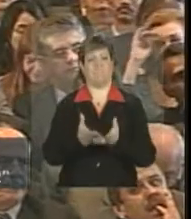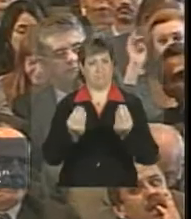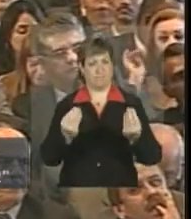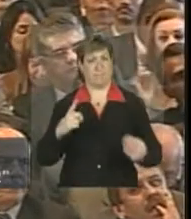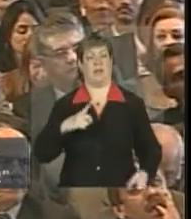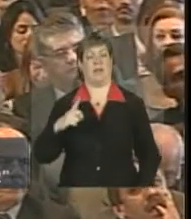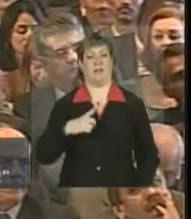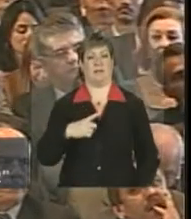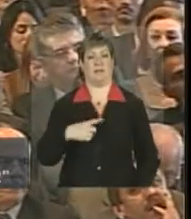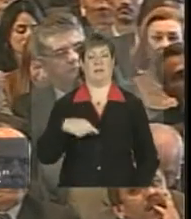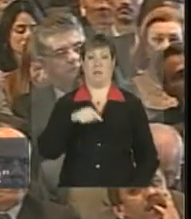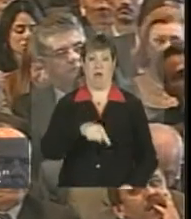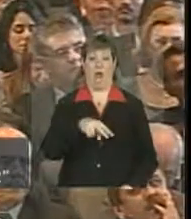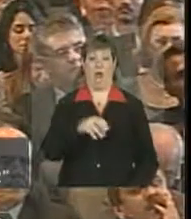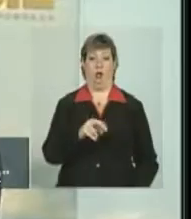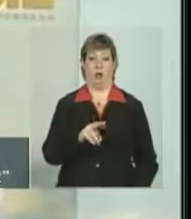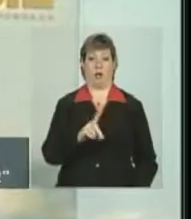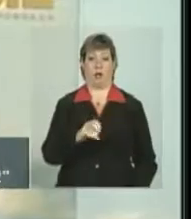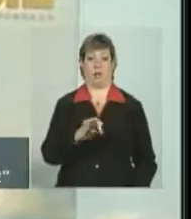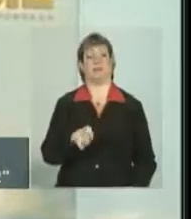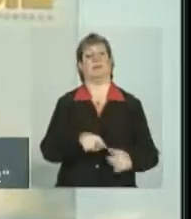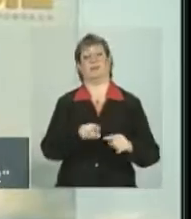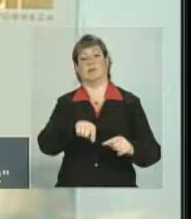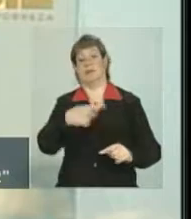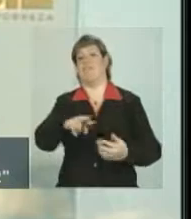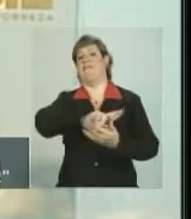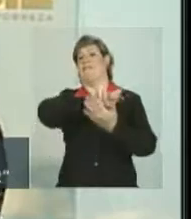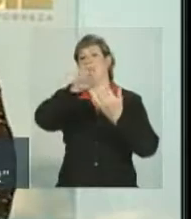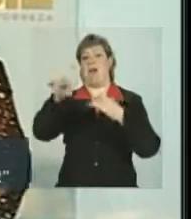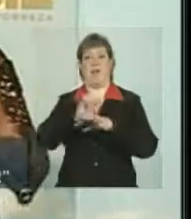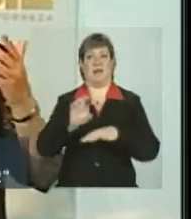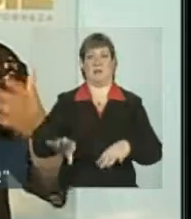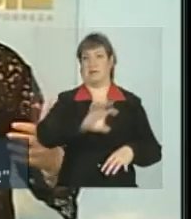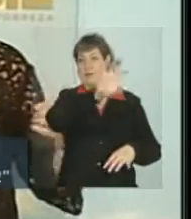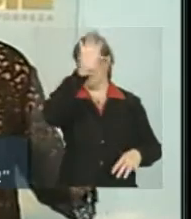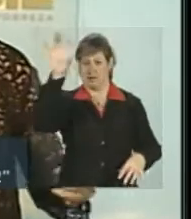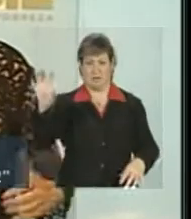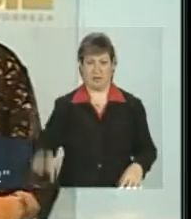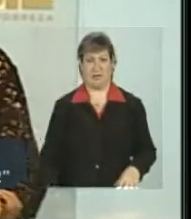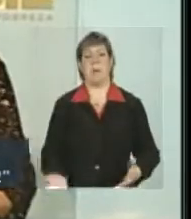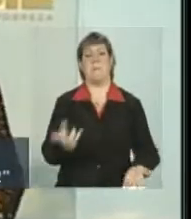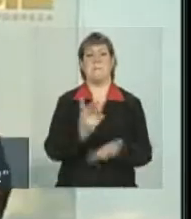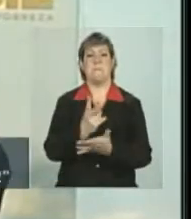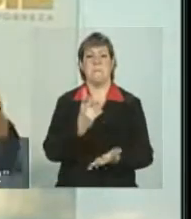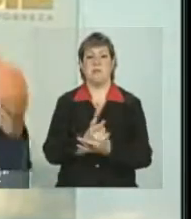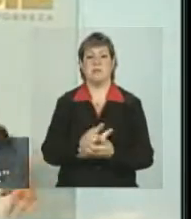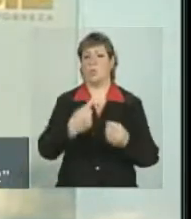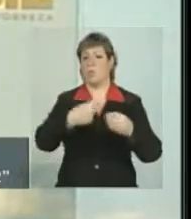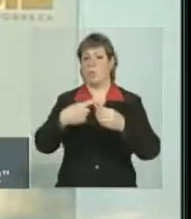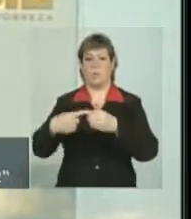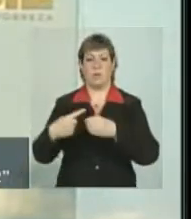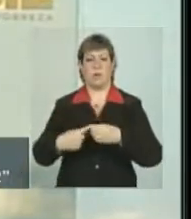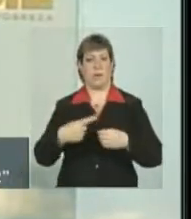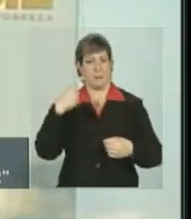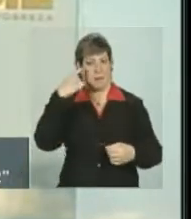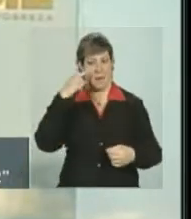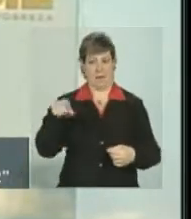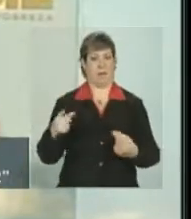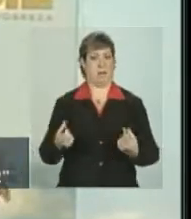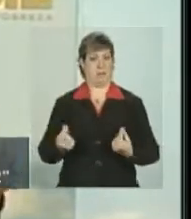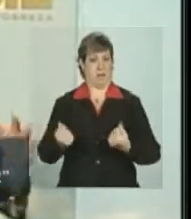Além do Nordeste, vários estados da federação, mesmo em regiões consideradas